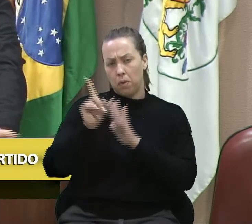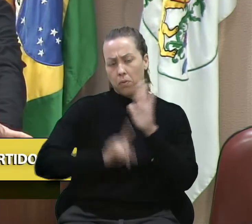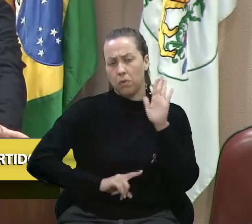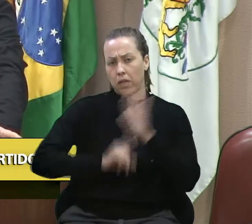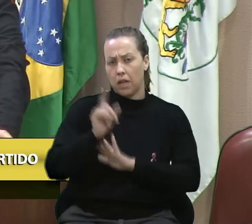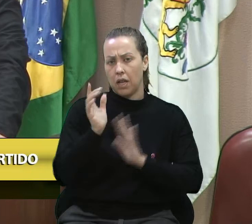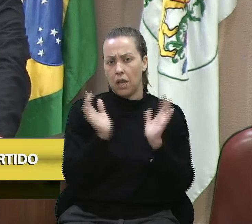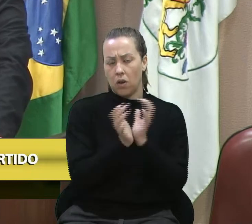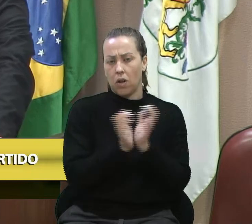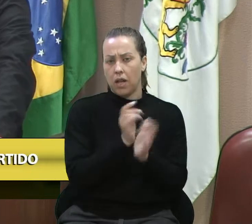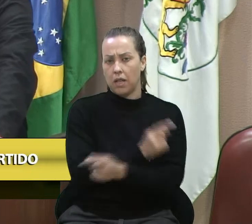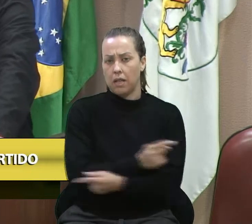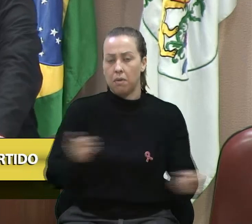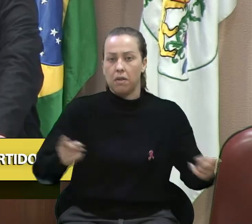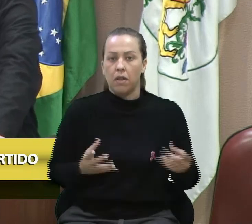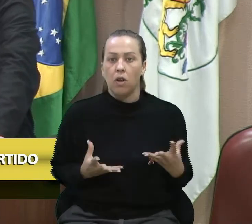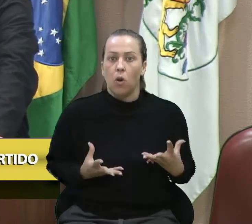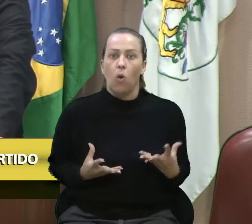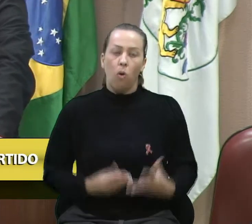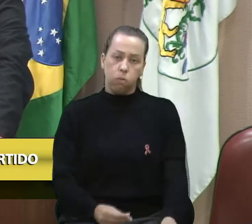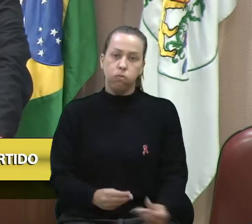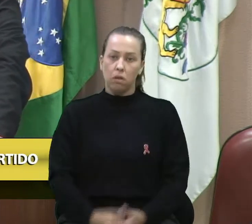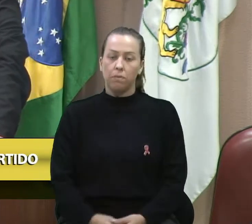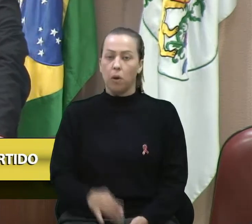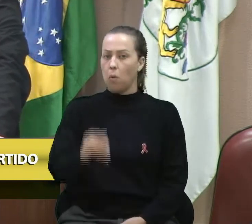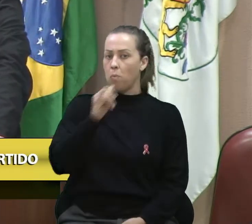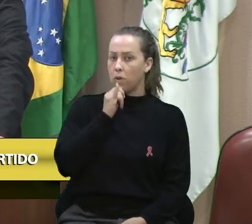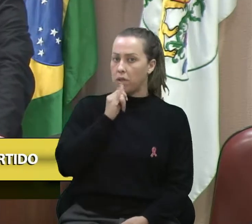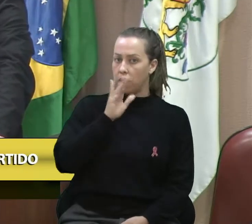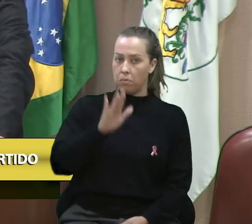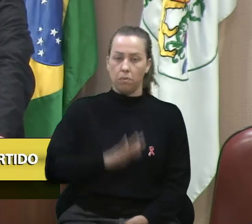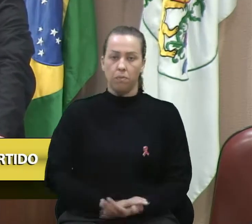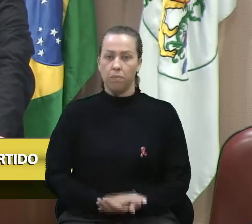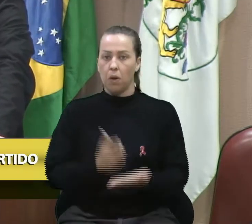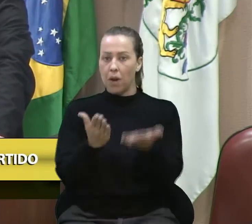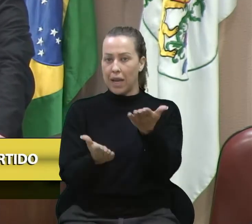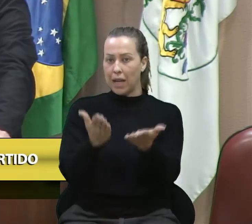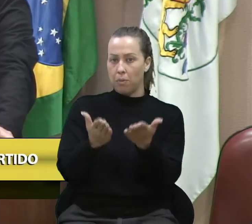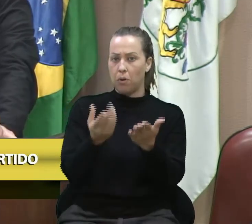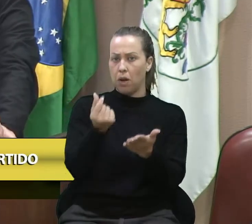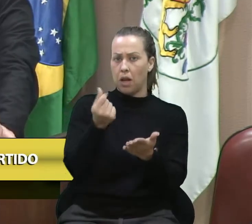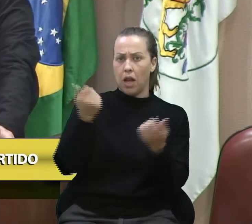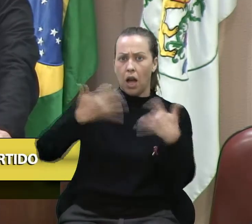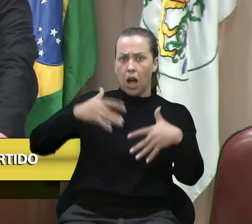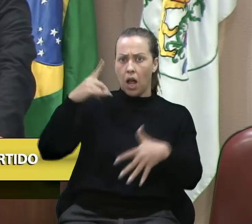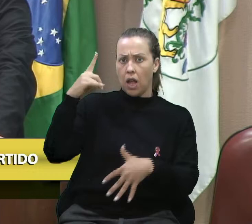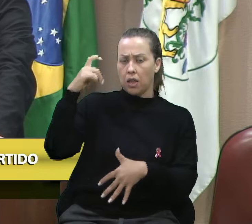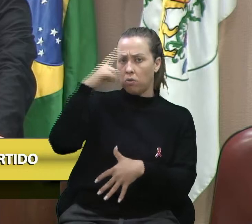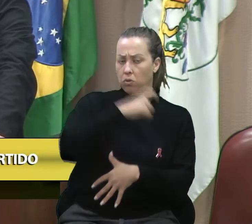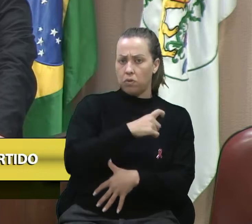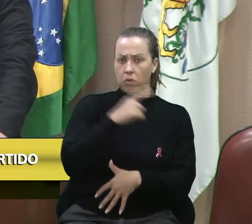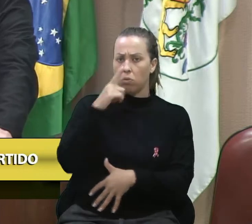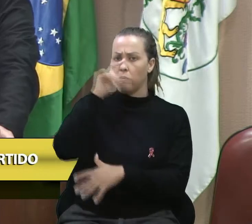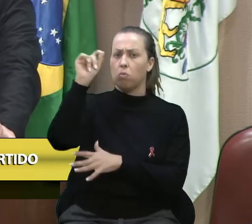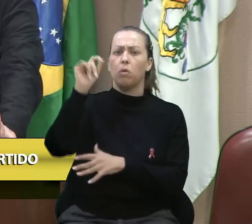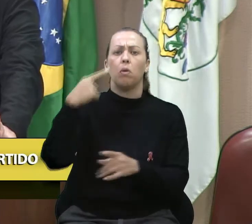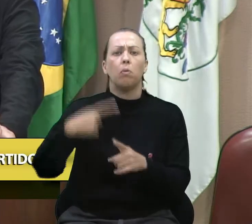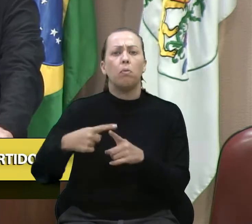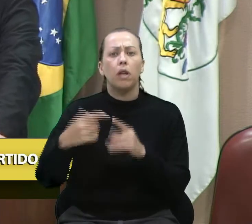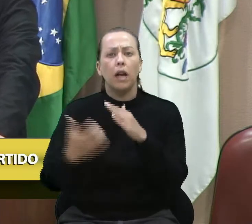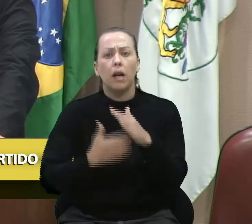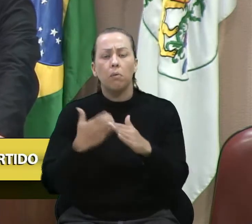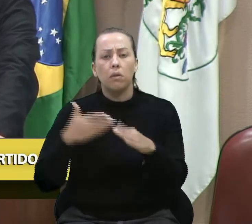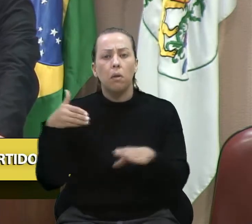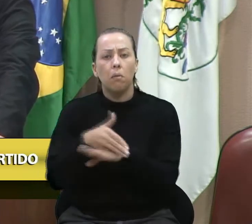os colegas também fizeram vários. Por exemplo, se o equilíbrio financeiro era tão difícil de ser alcançado, por que a empresa